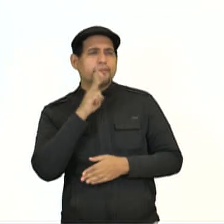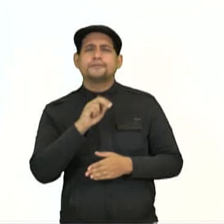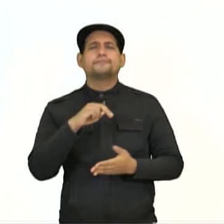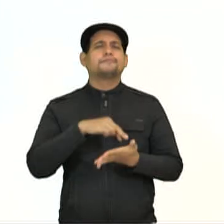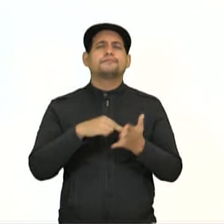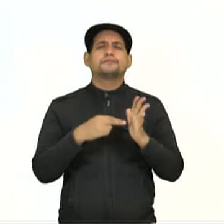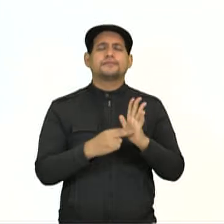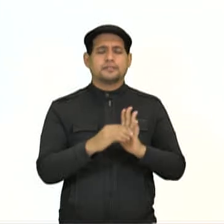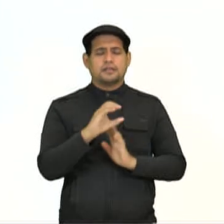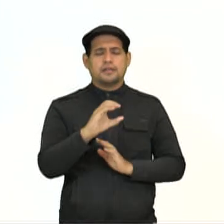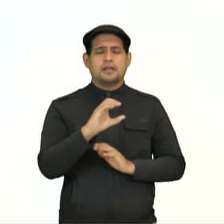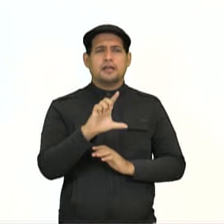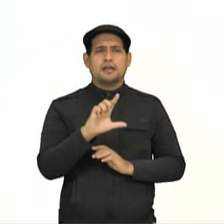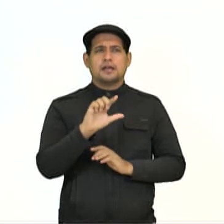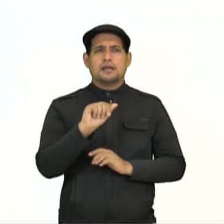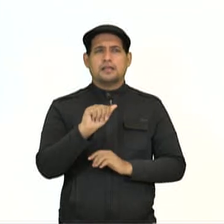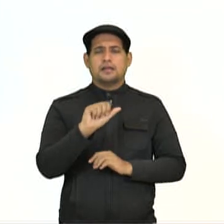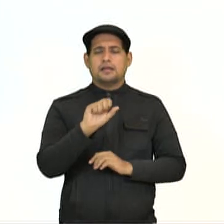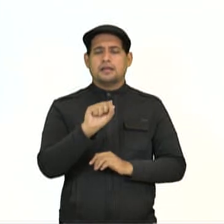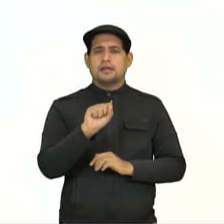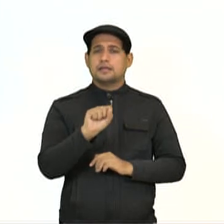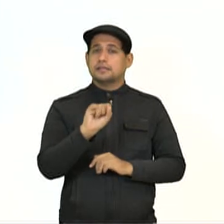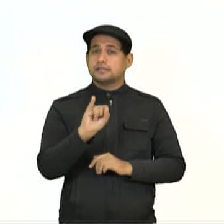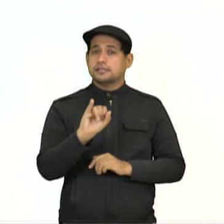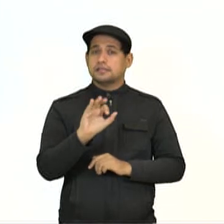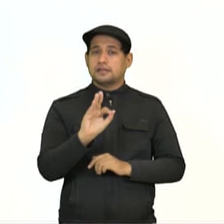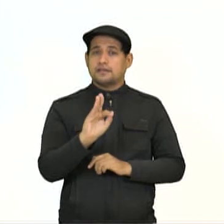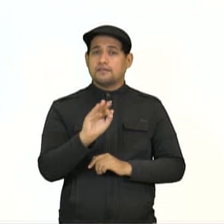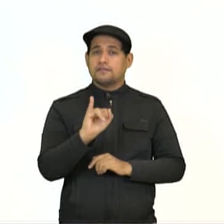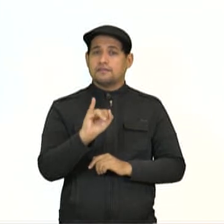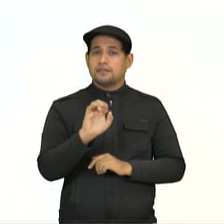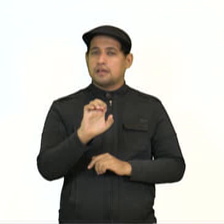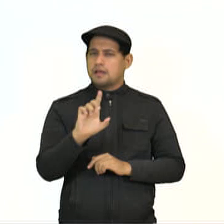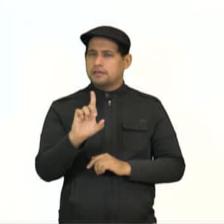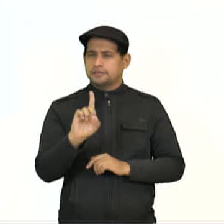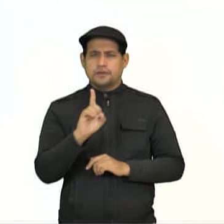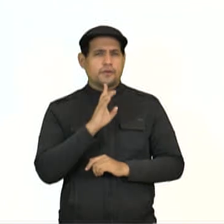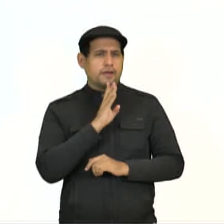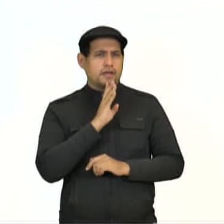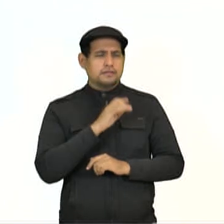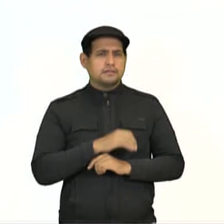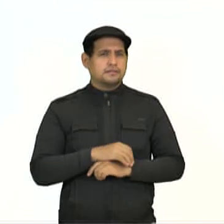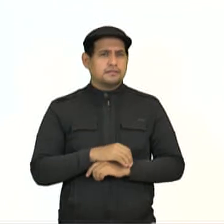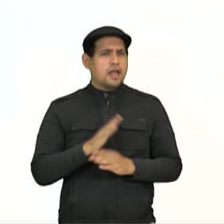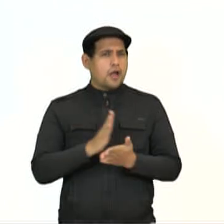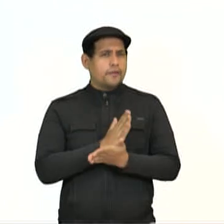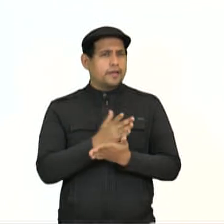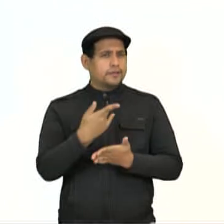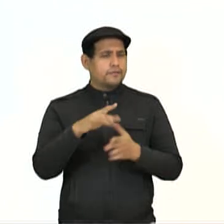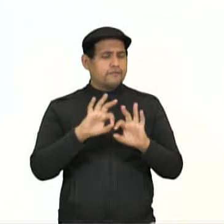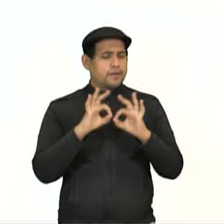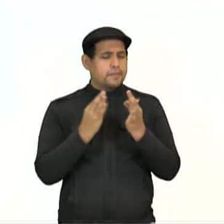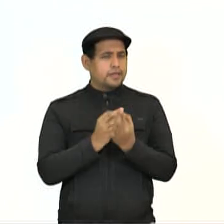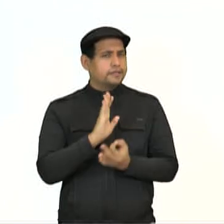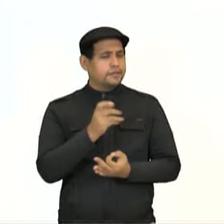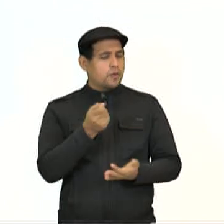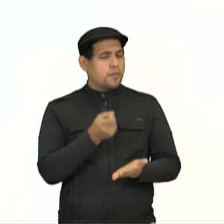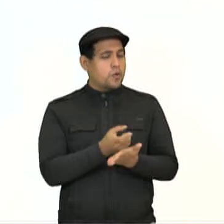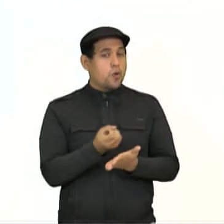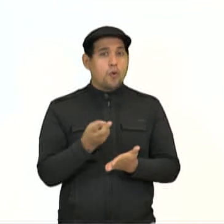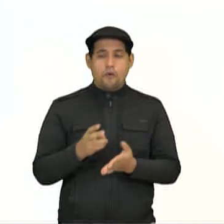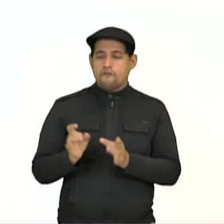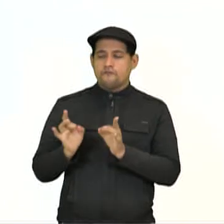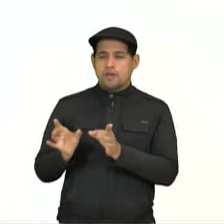é um classified ad? Por acaso alguém aí da sua família já comprou ou já vendeu